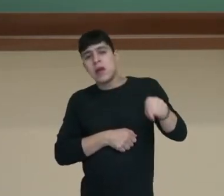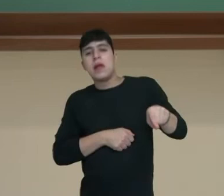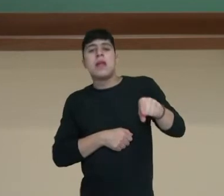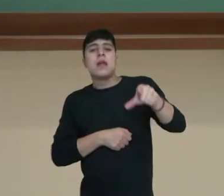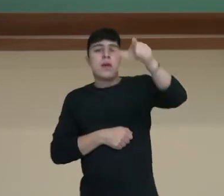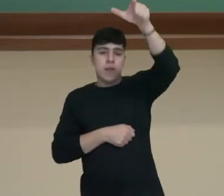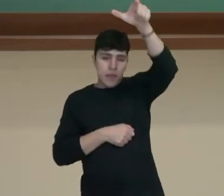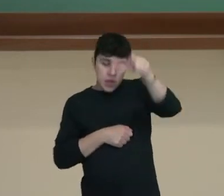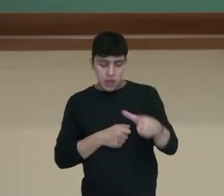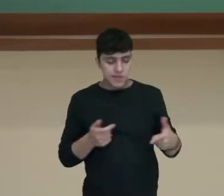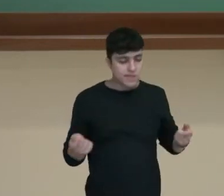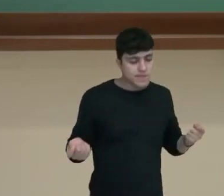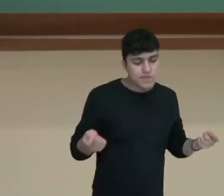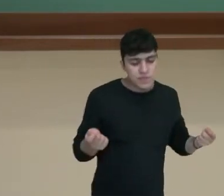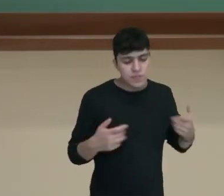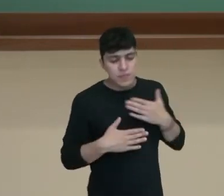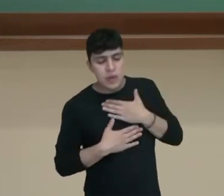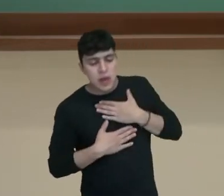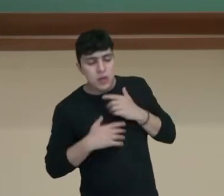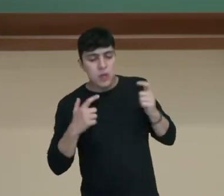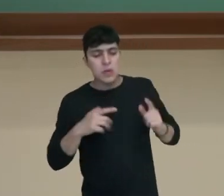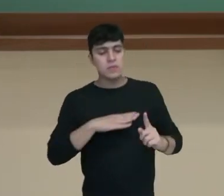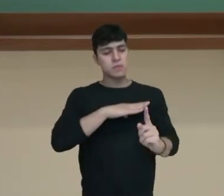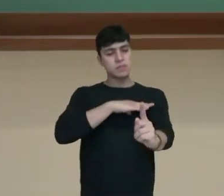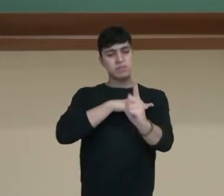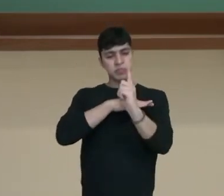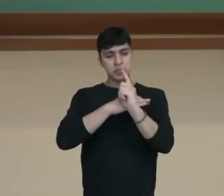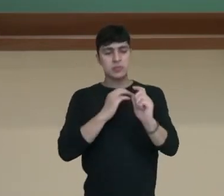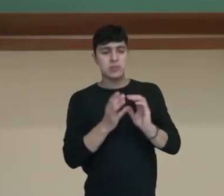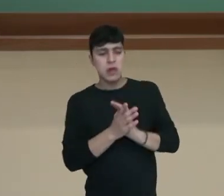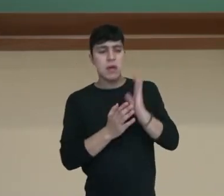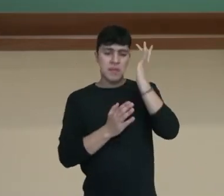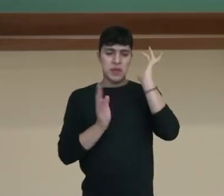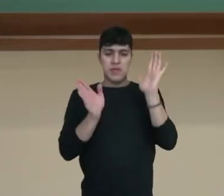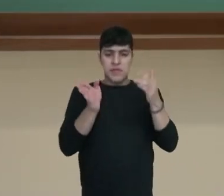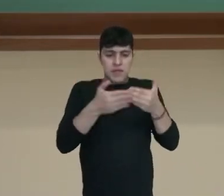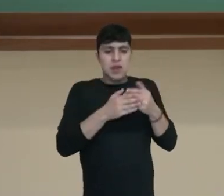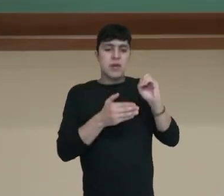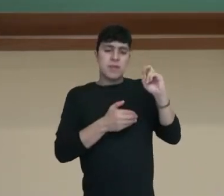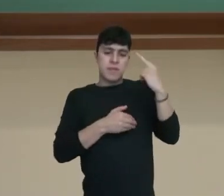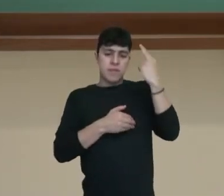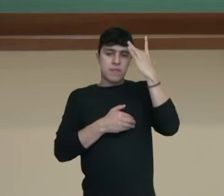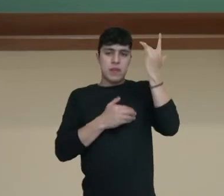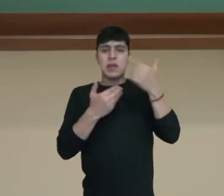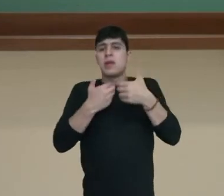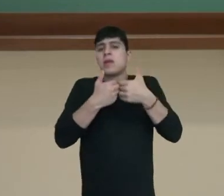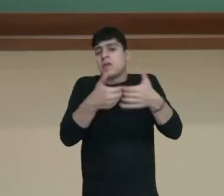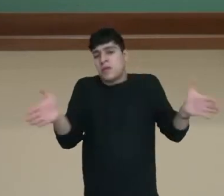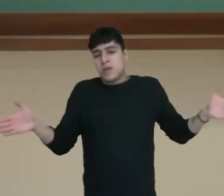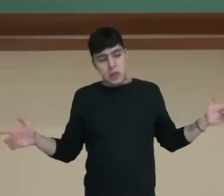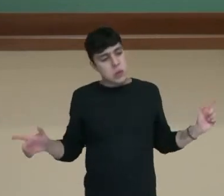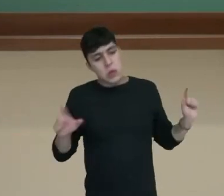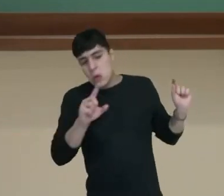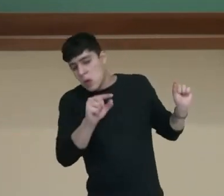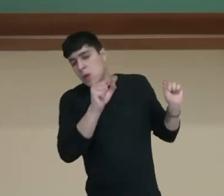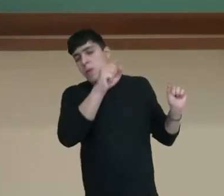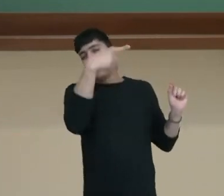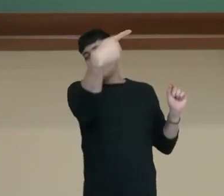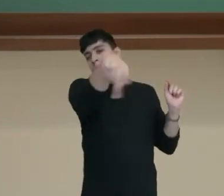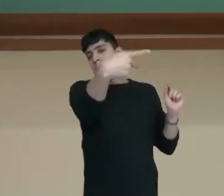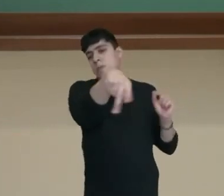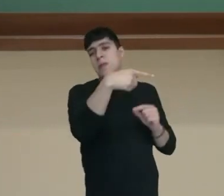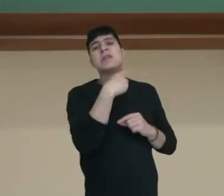mantém aquele lugar, esse lugar é dele. Se ele quiser fechar amanhã, abrir um restaurante, né? É de escolha dele, é um